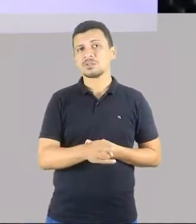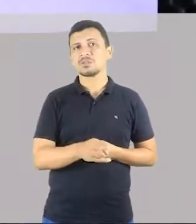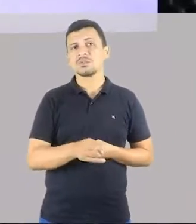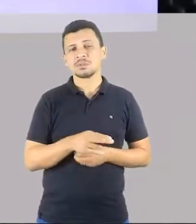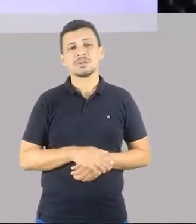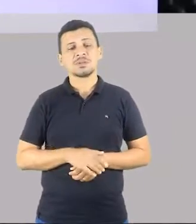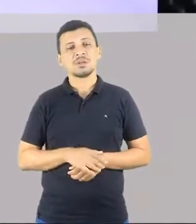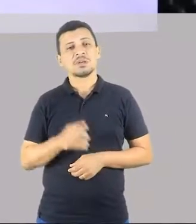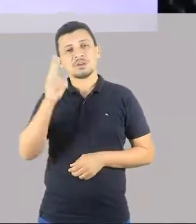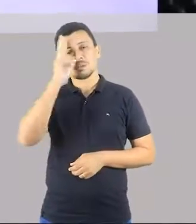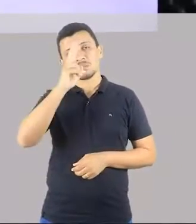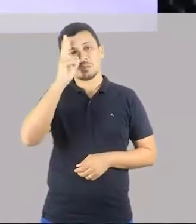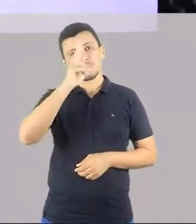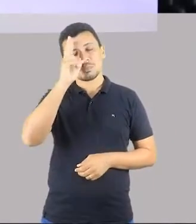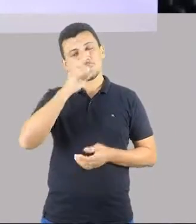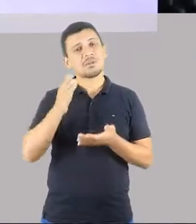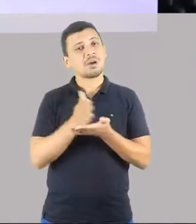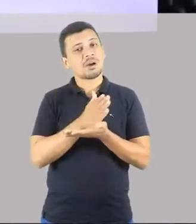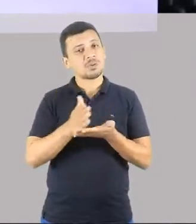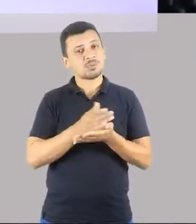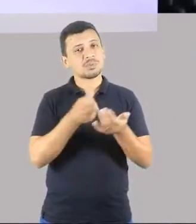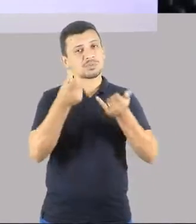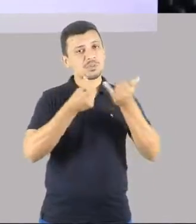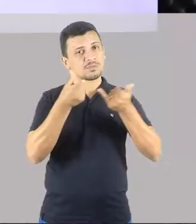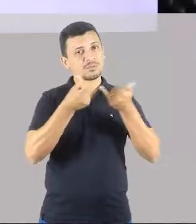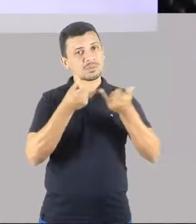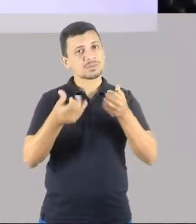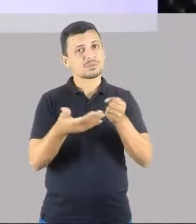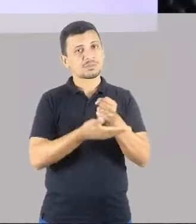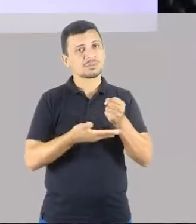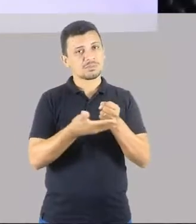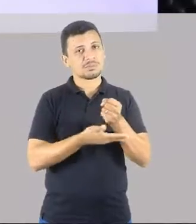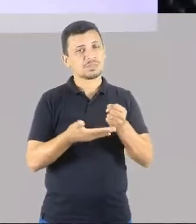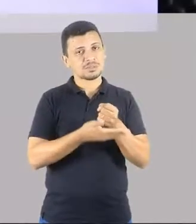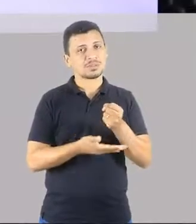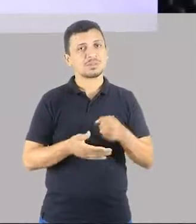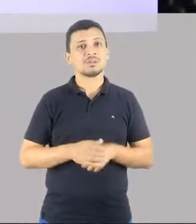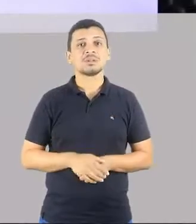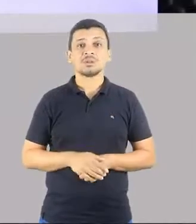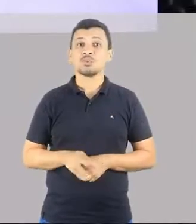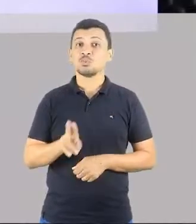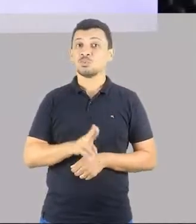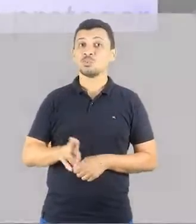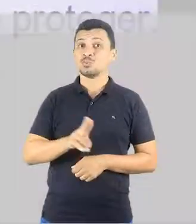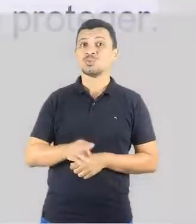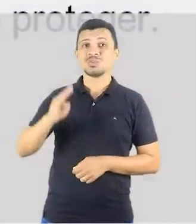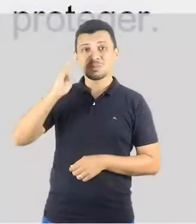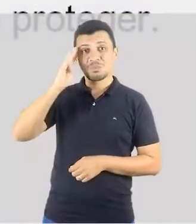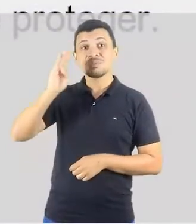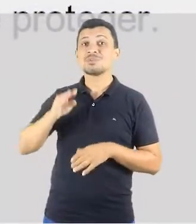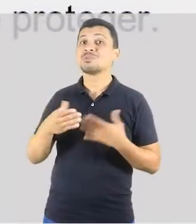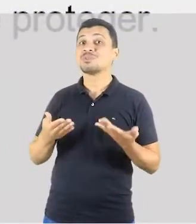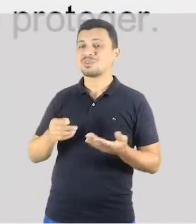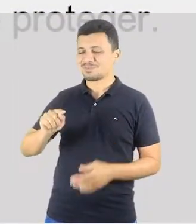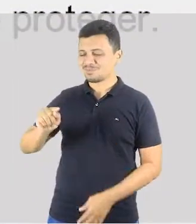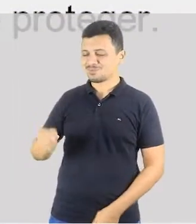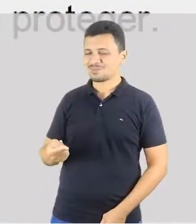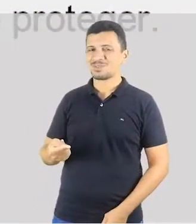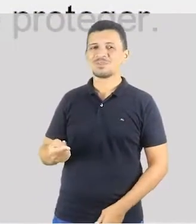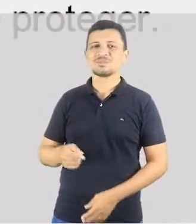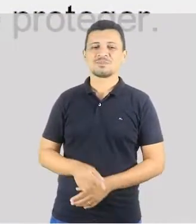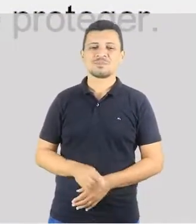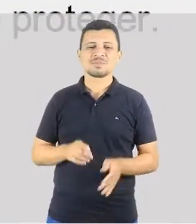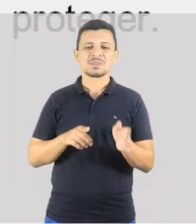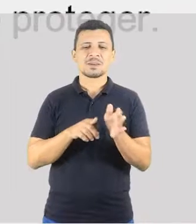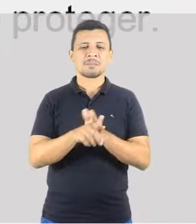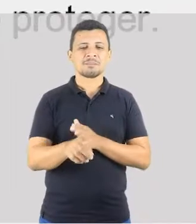questões, eu vou relembrando algumas informações básicas em relação, principalmente, ao emprego da vírgula. A primeira questãozinha aqui, que